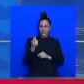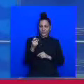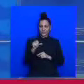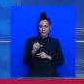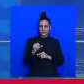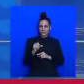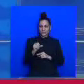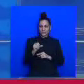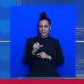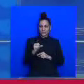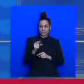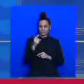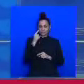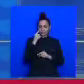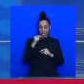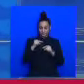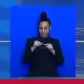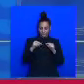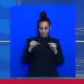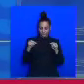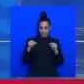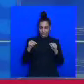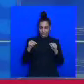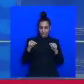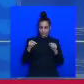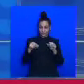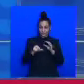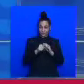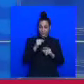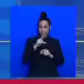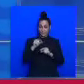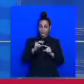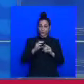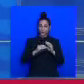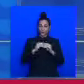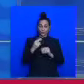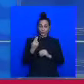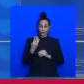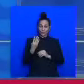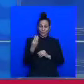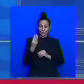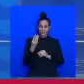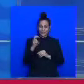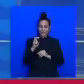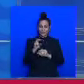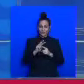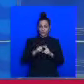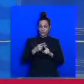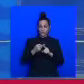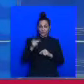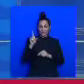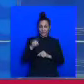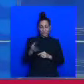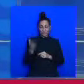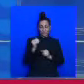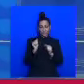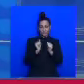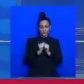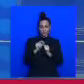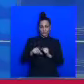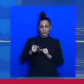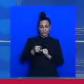Laranja, 19. E as 6 dezenas sorteadas no primeiro sorteio do concurso 2435 da dupla Sena foram, confira